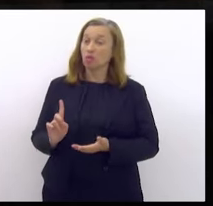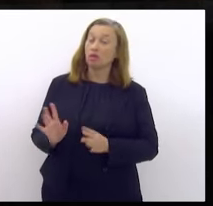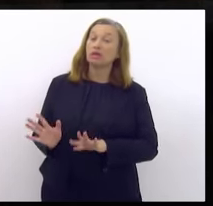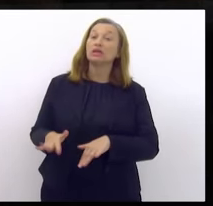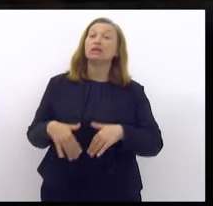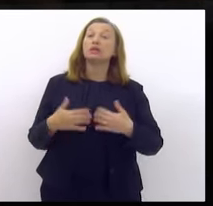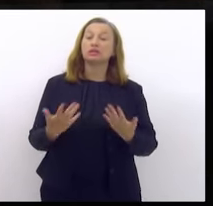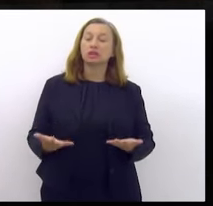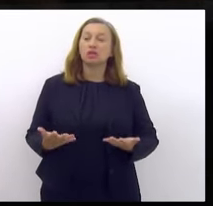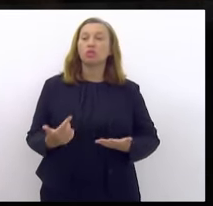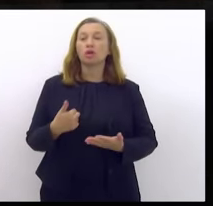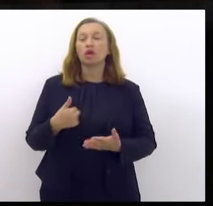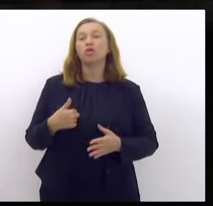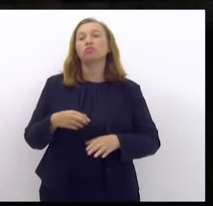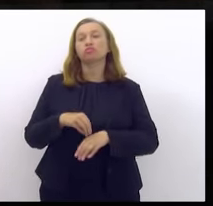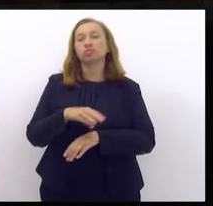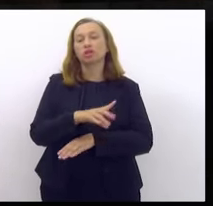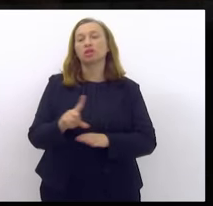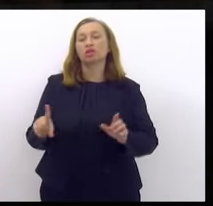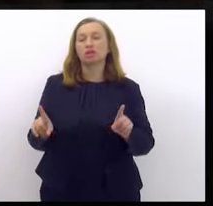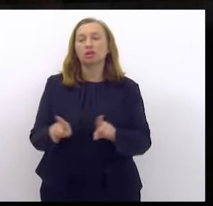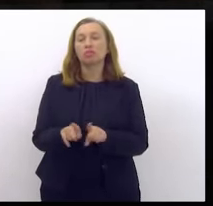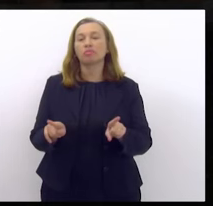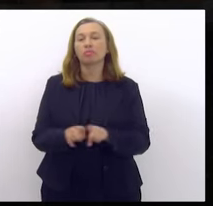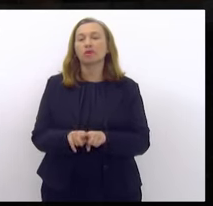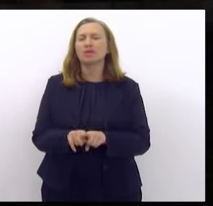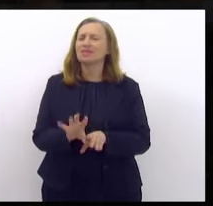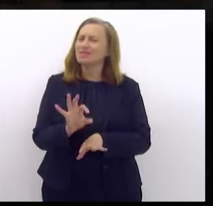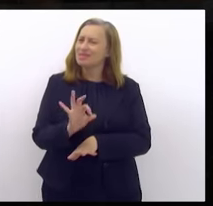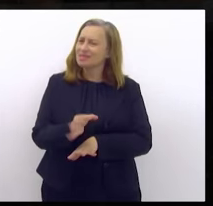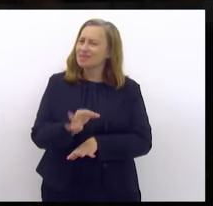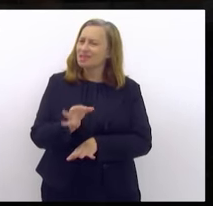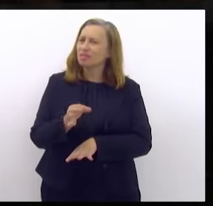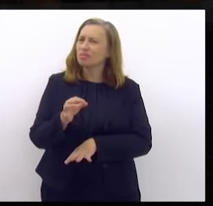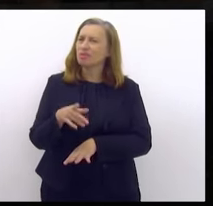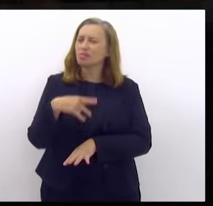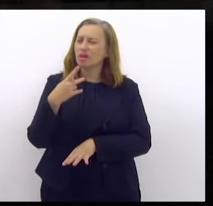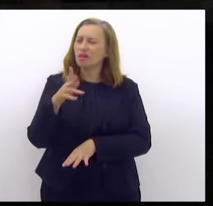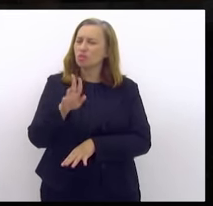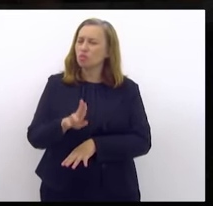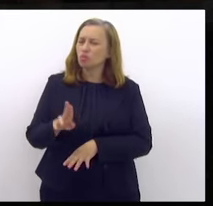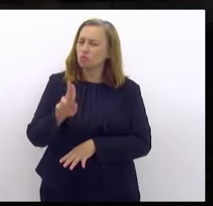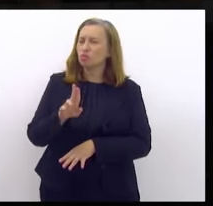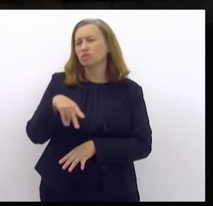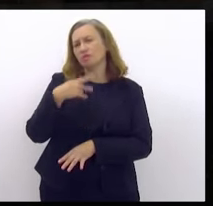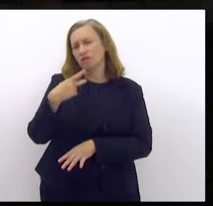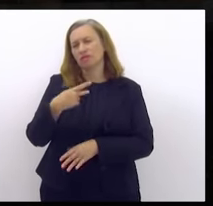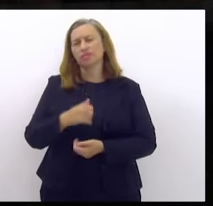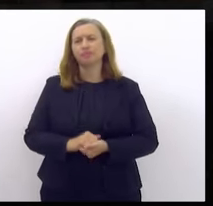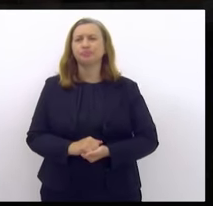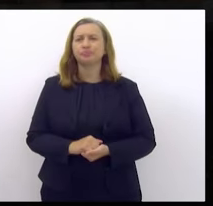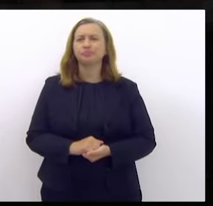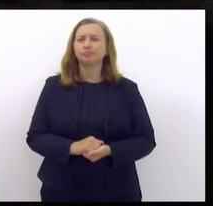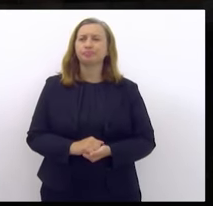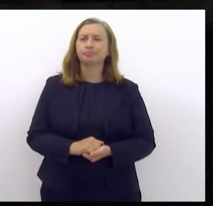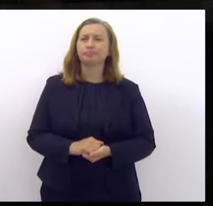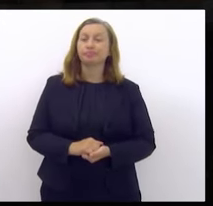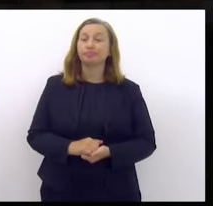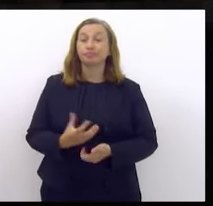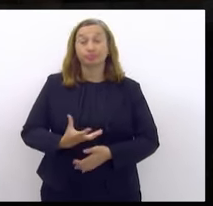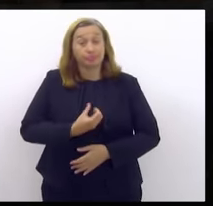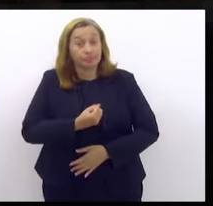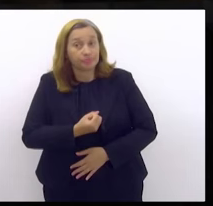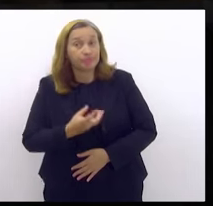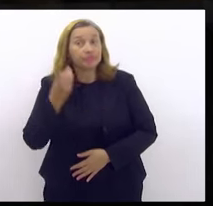eu destaquei também, exatamente para poder estar fazendo uso da palavra. Para a surpresa do